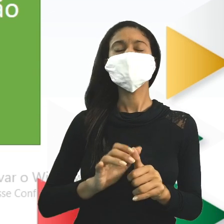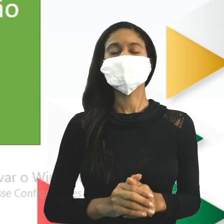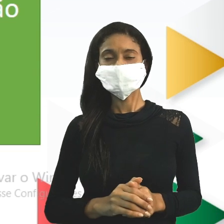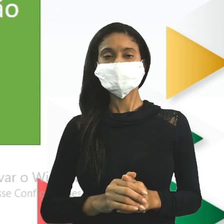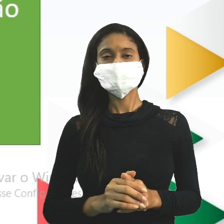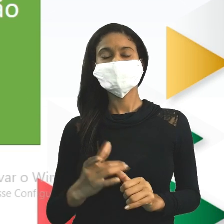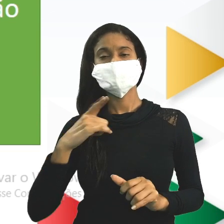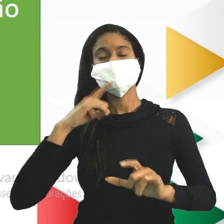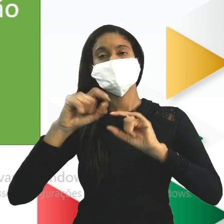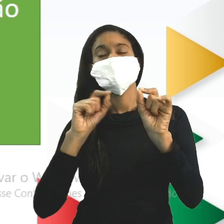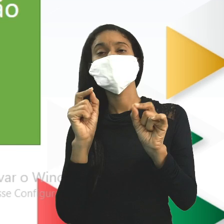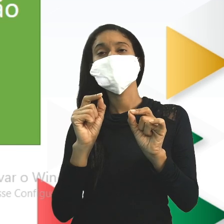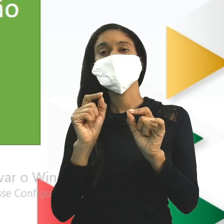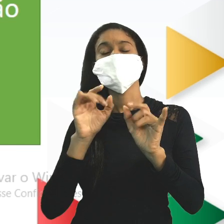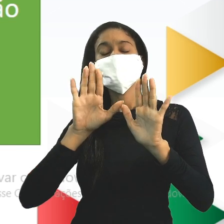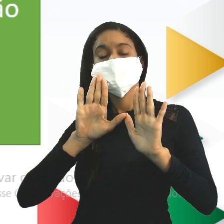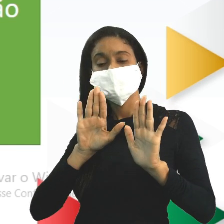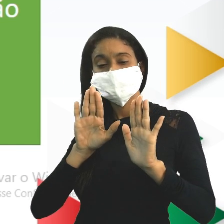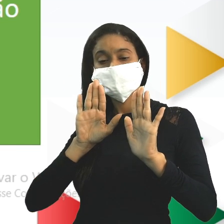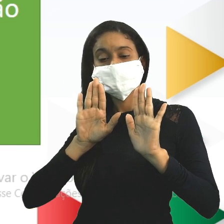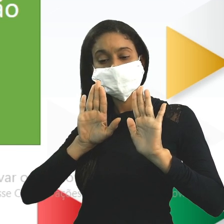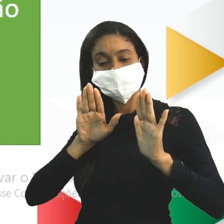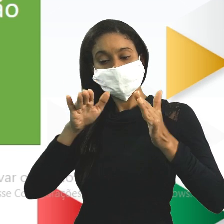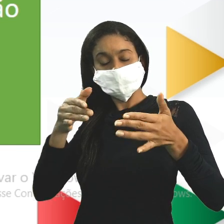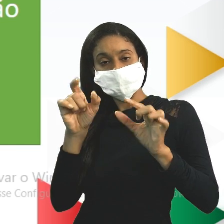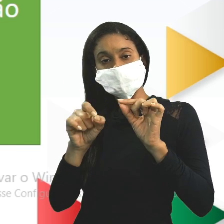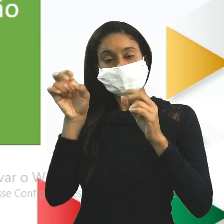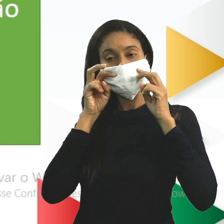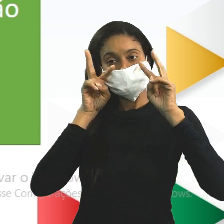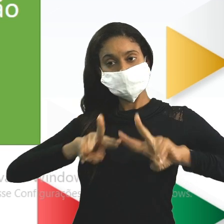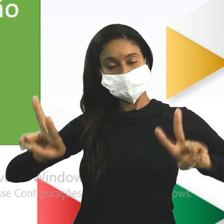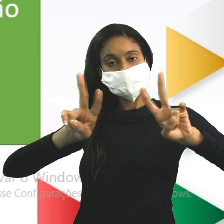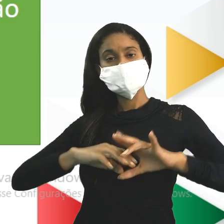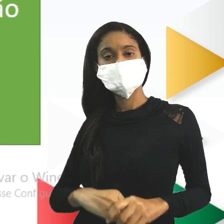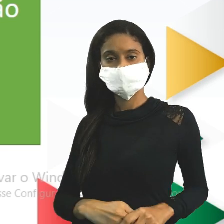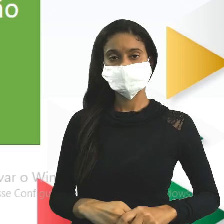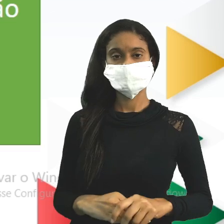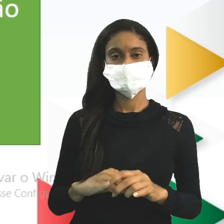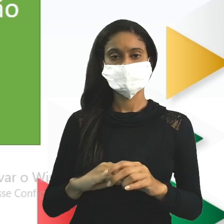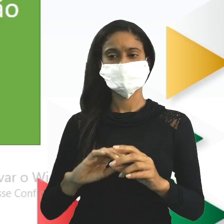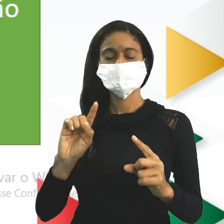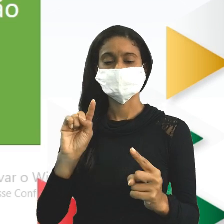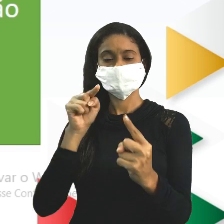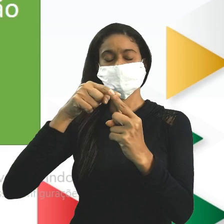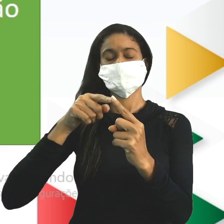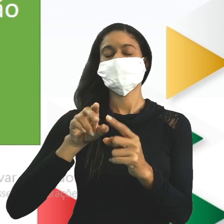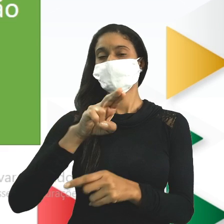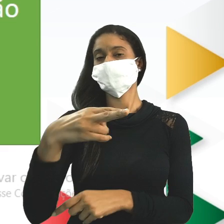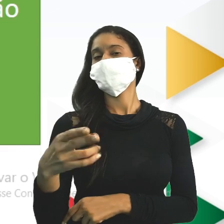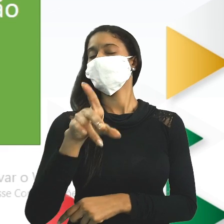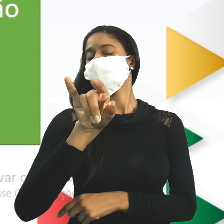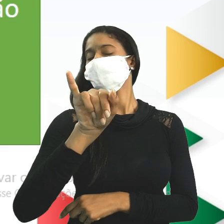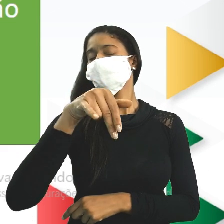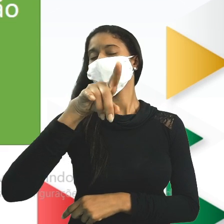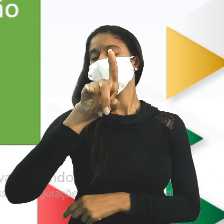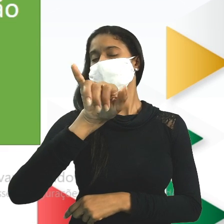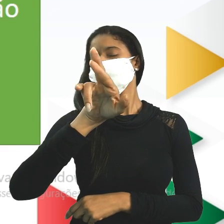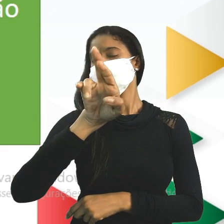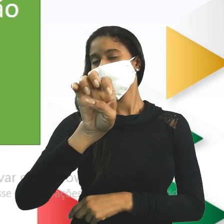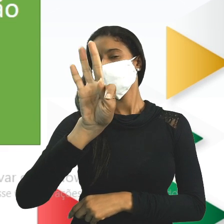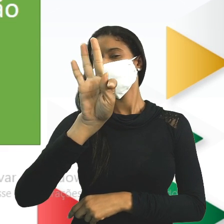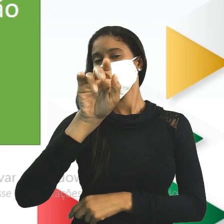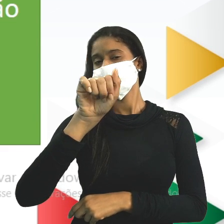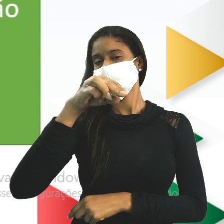que tem o resultado, as observações direta ou indiretamente, análise de um documento, tá, meus